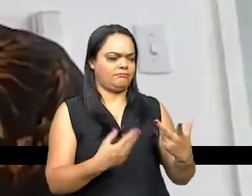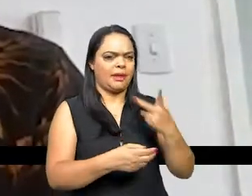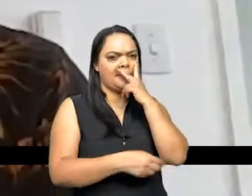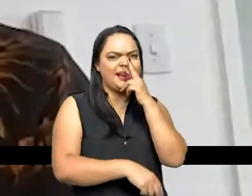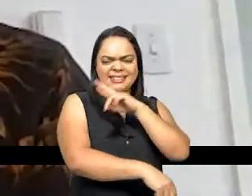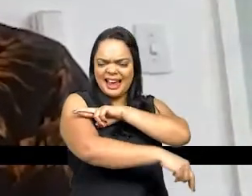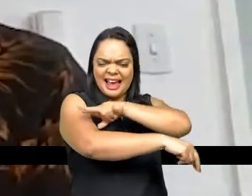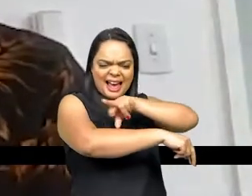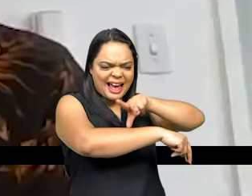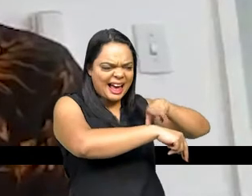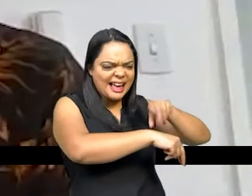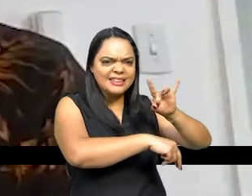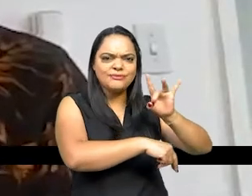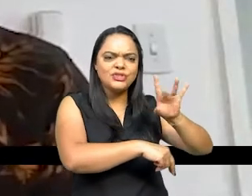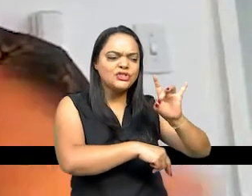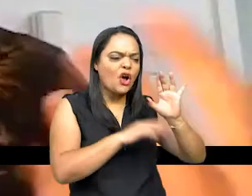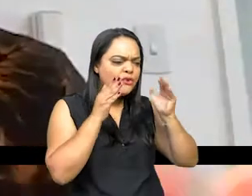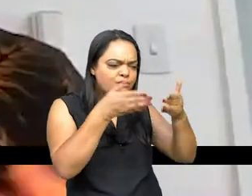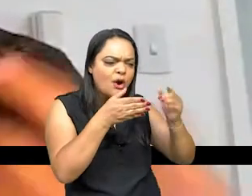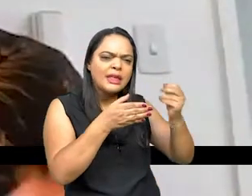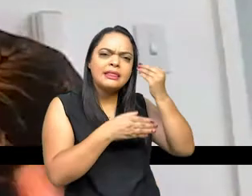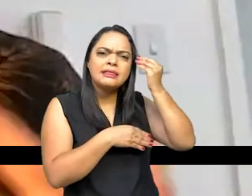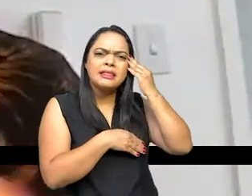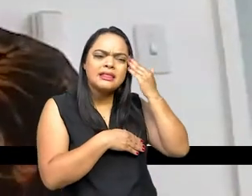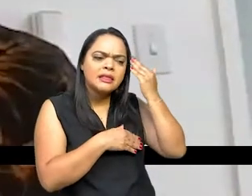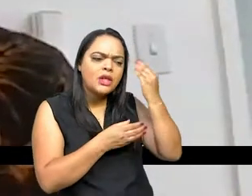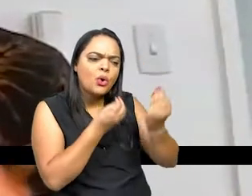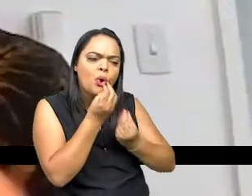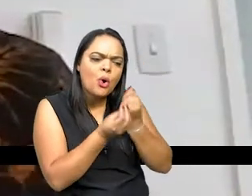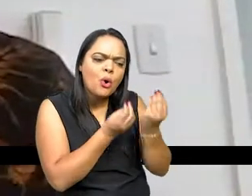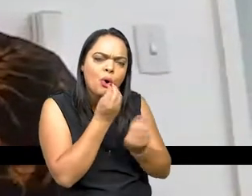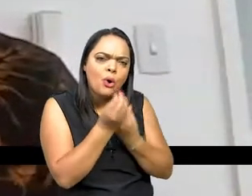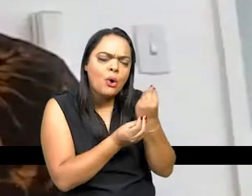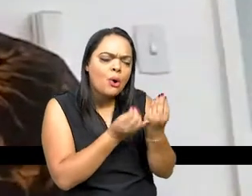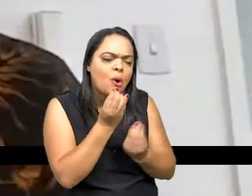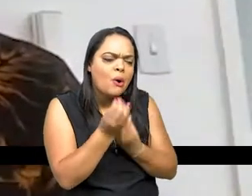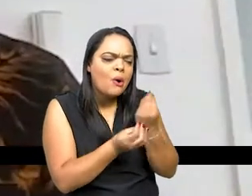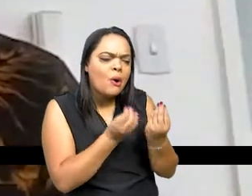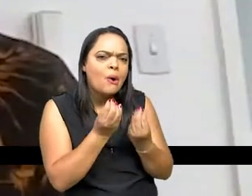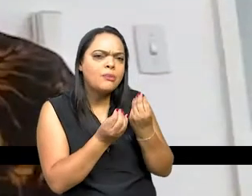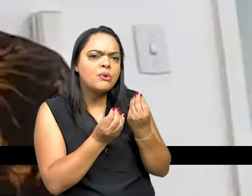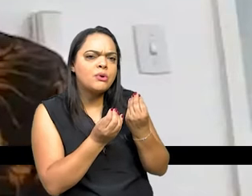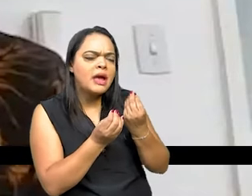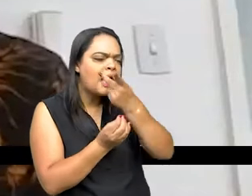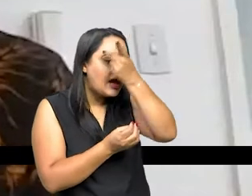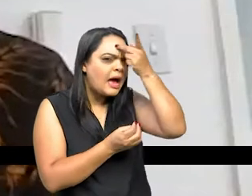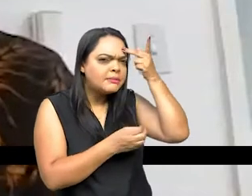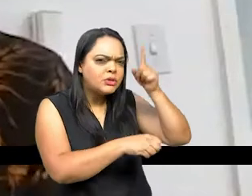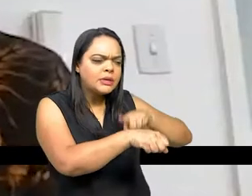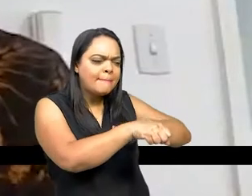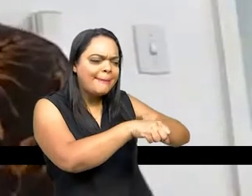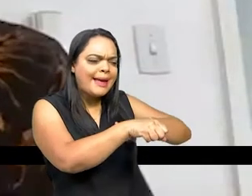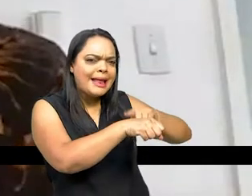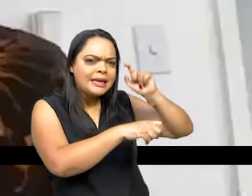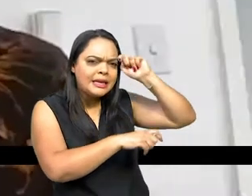racial que se voltou para entender como que foram construídas significados depreciativos para os tons de pele mais